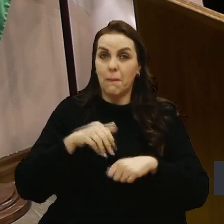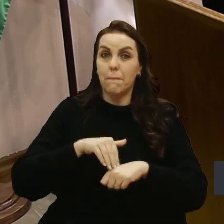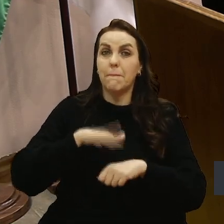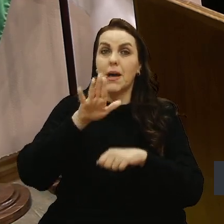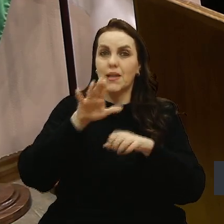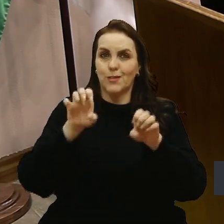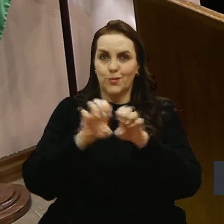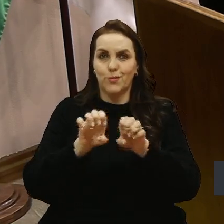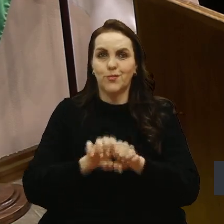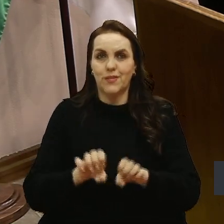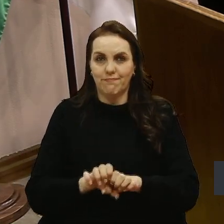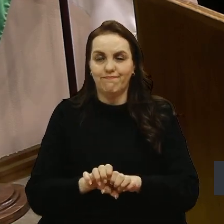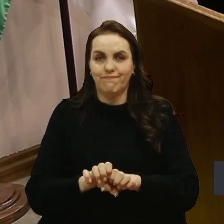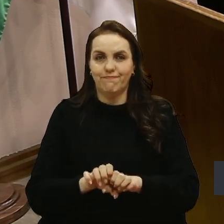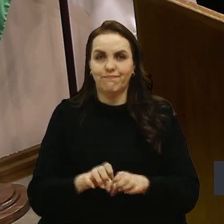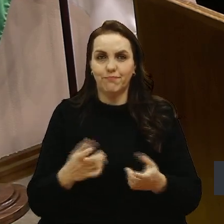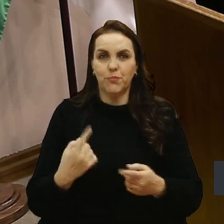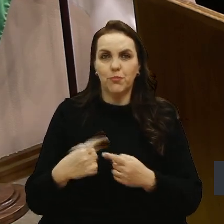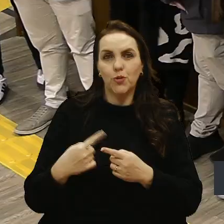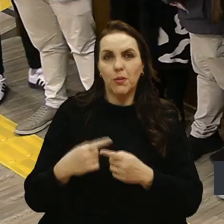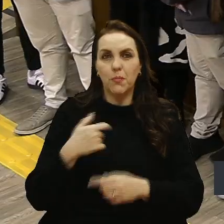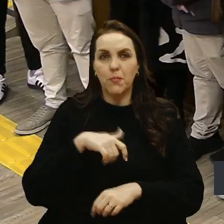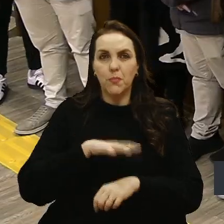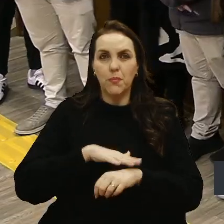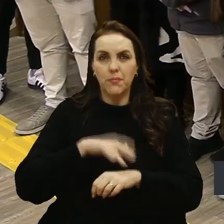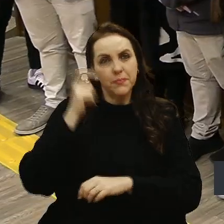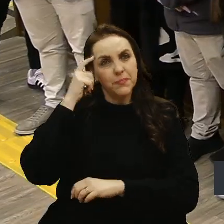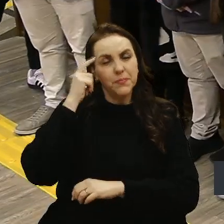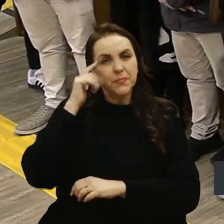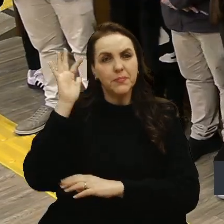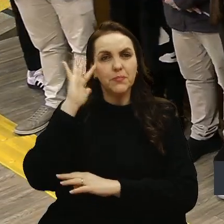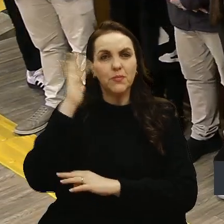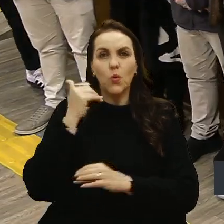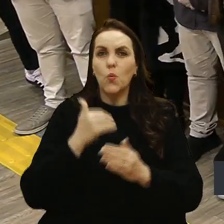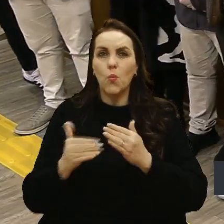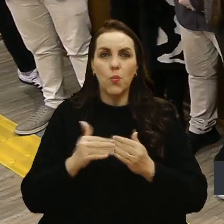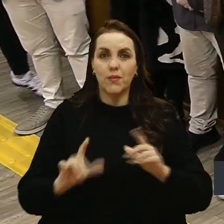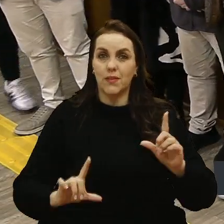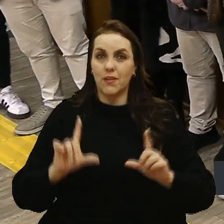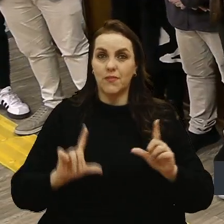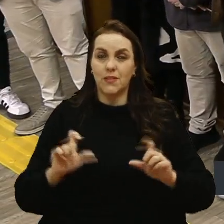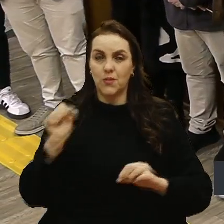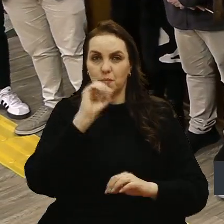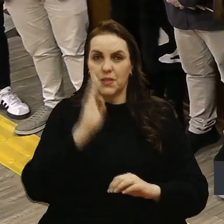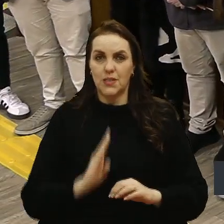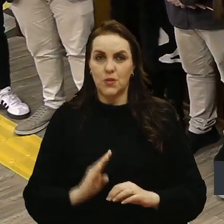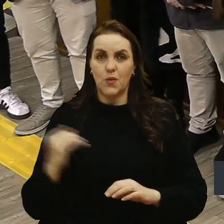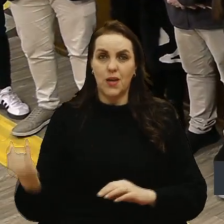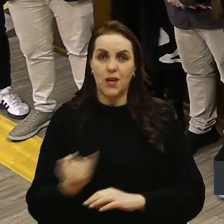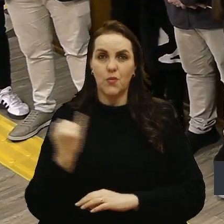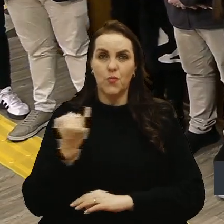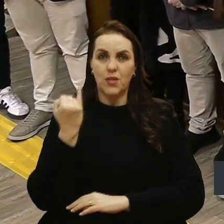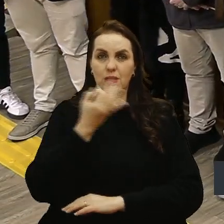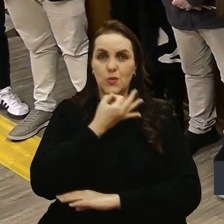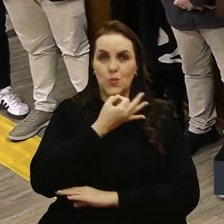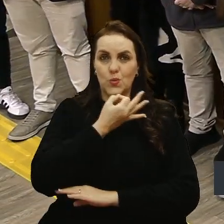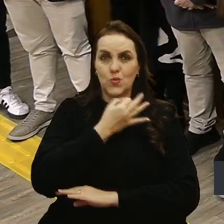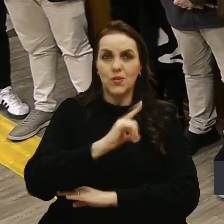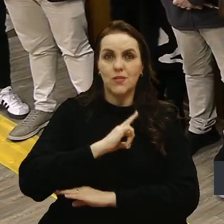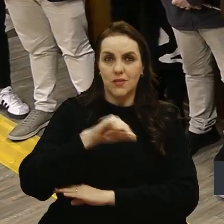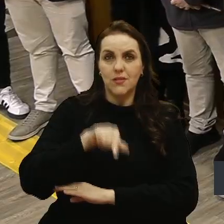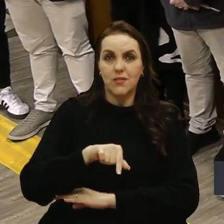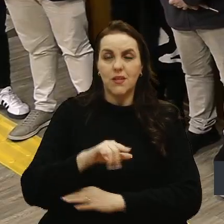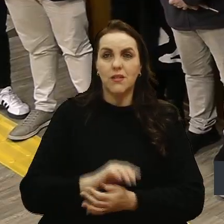estrutura. Porque quando a gente pensa em qualquer TV no Brasil, com a importância que Caxias do Sul tem, nós